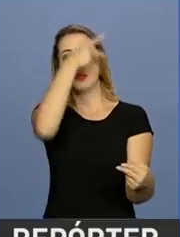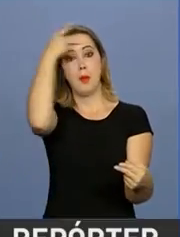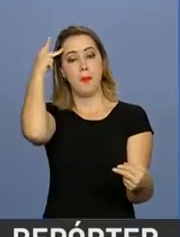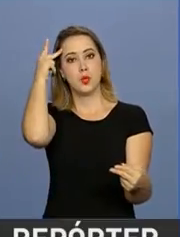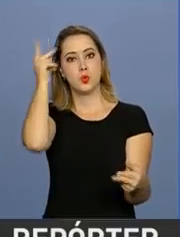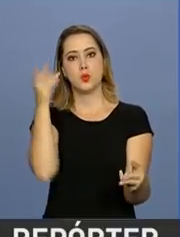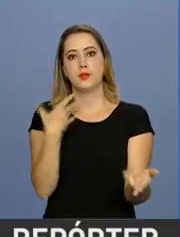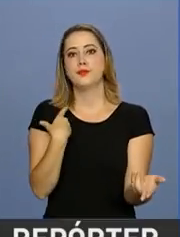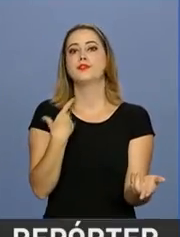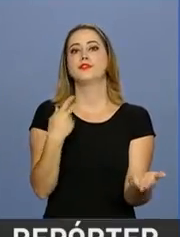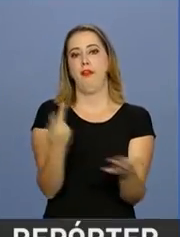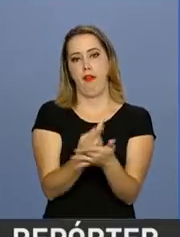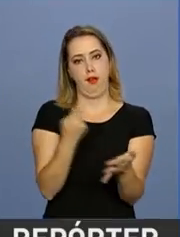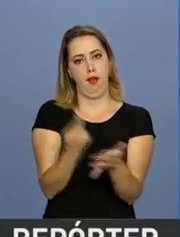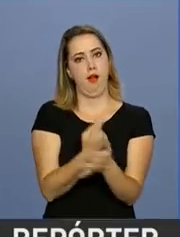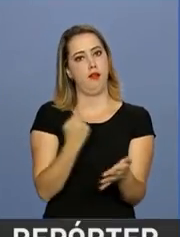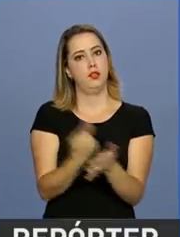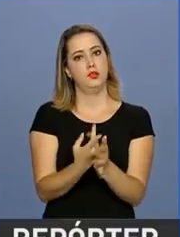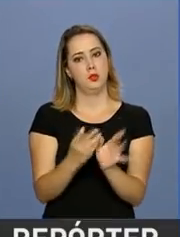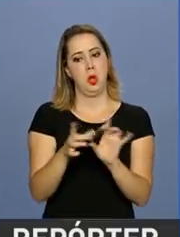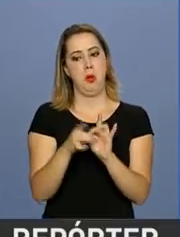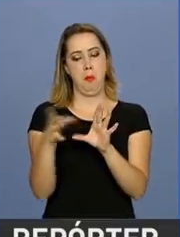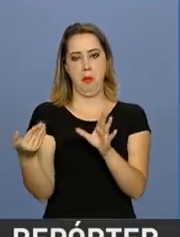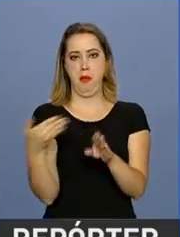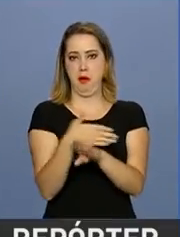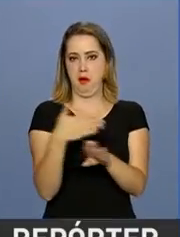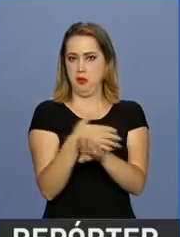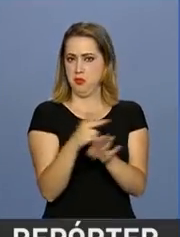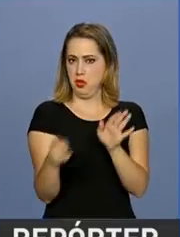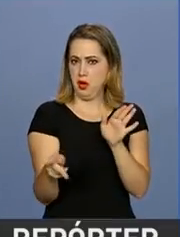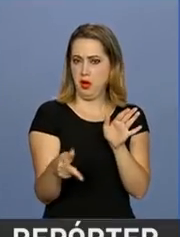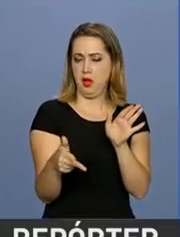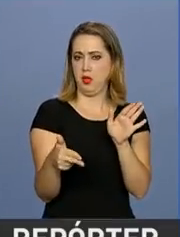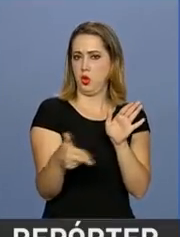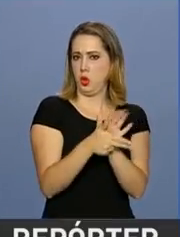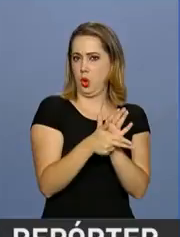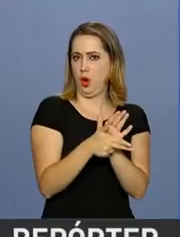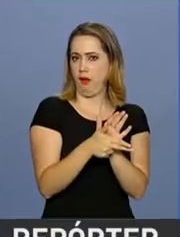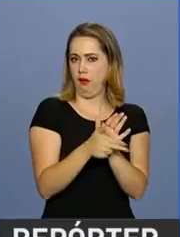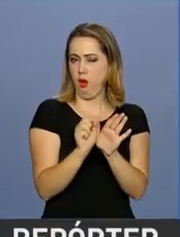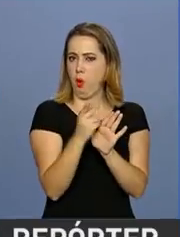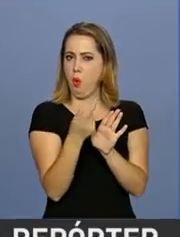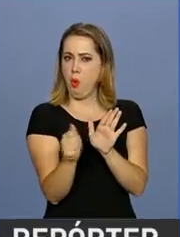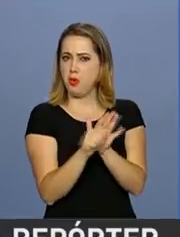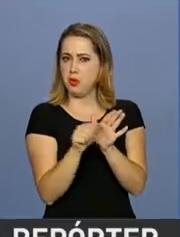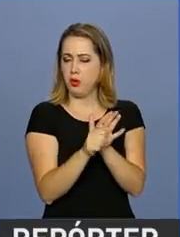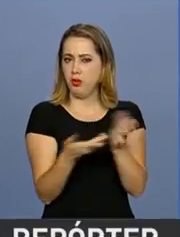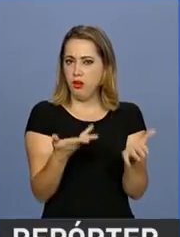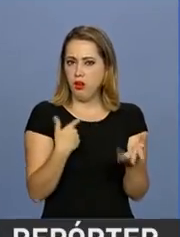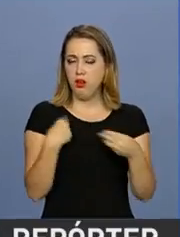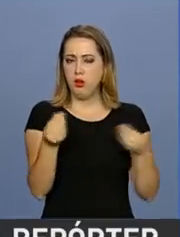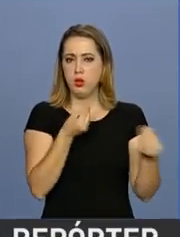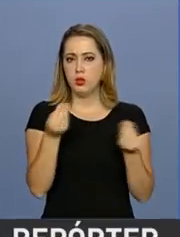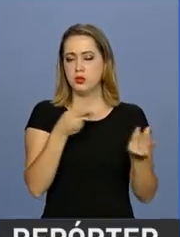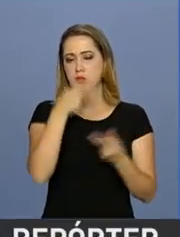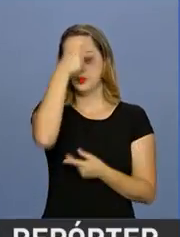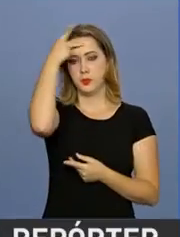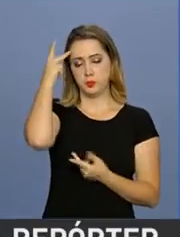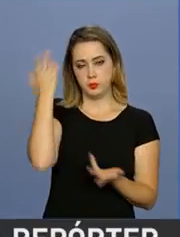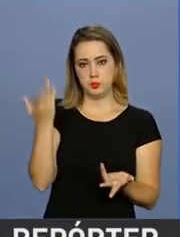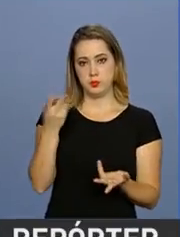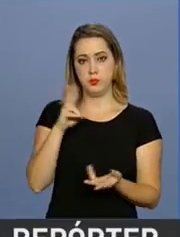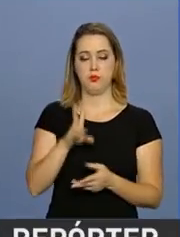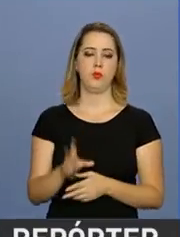corrupção não há mais a possibilidade de que há na revista não se pegou nisso não se verificou não é